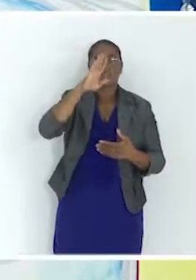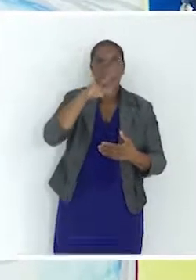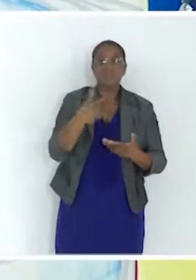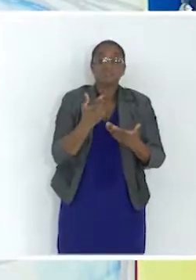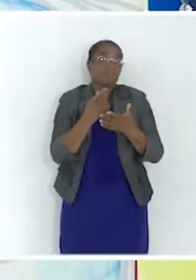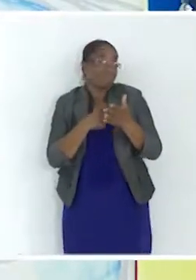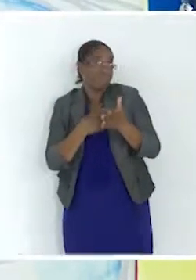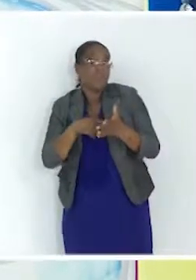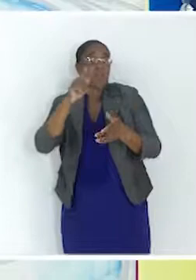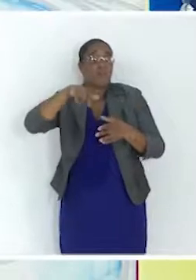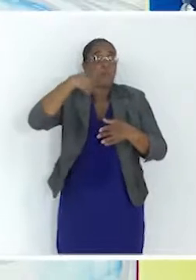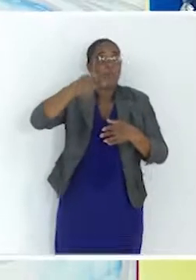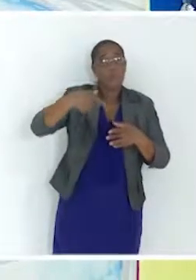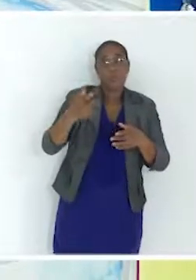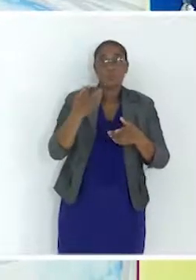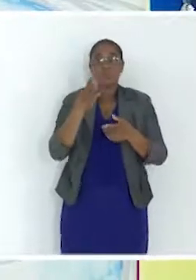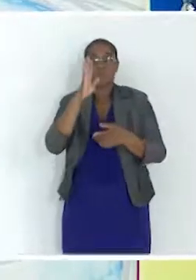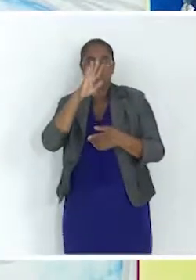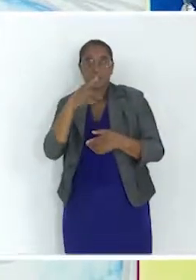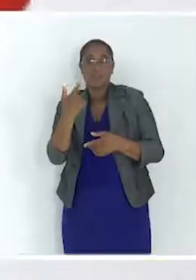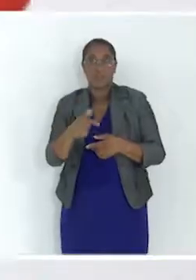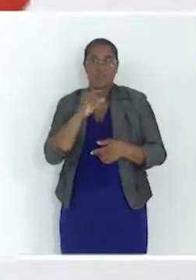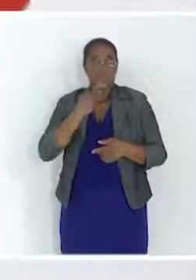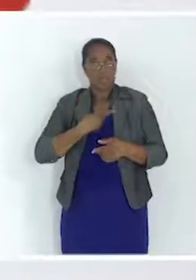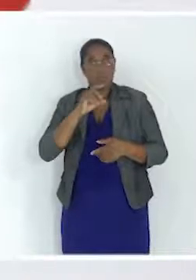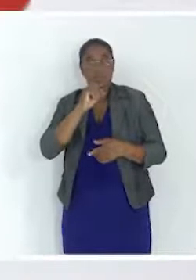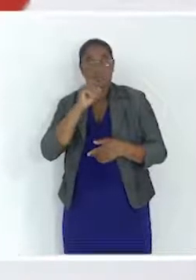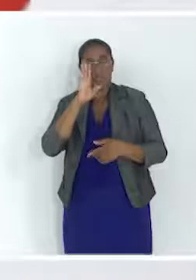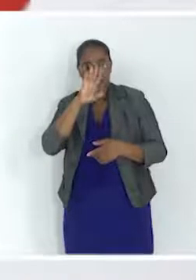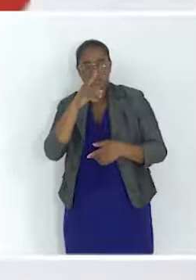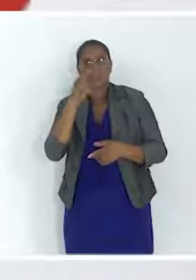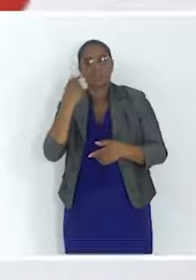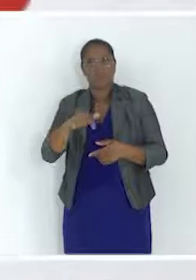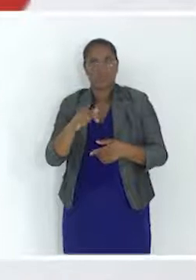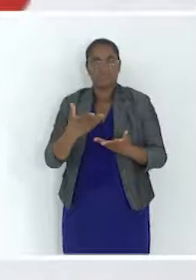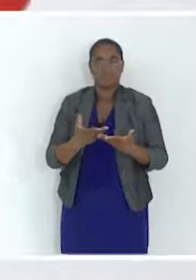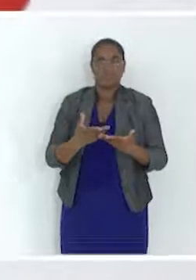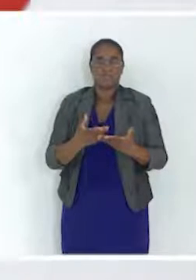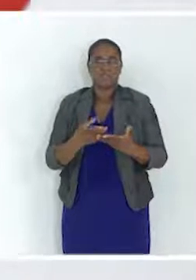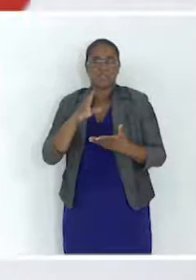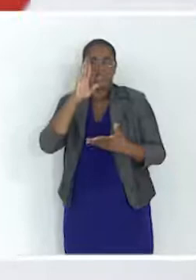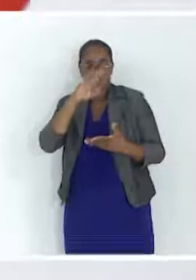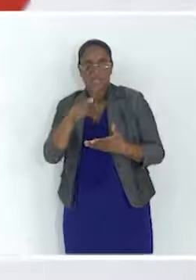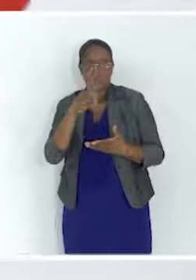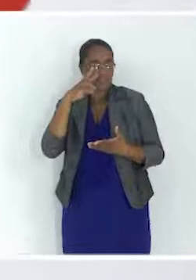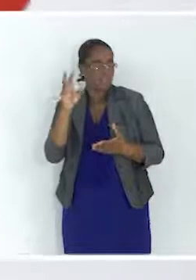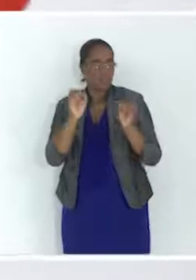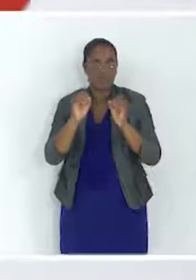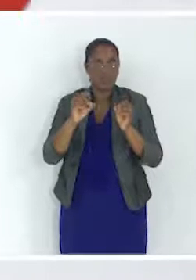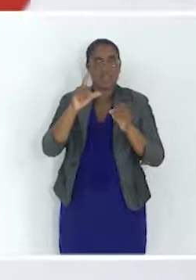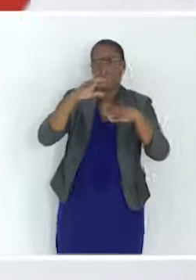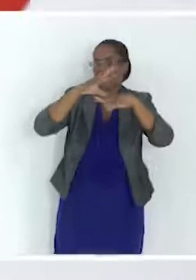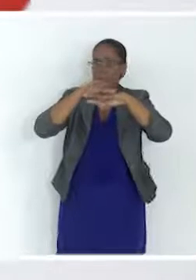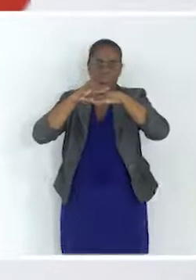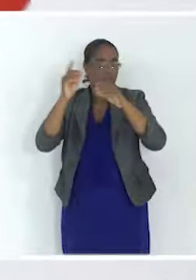para existir. Isto é, seres não visíveis e não palpáveis. Não podemos ver,